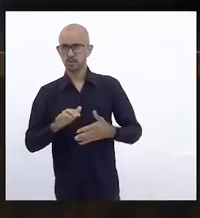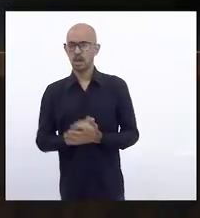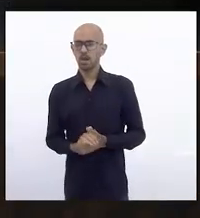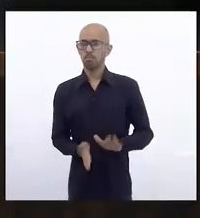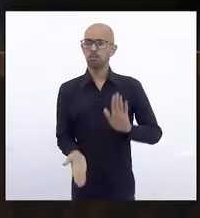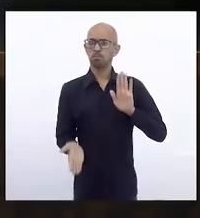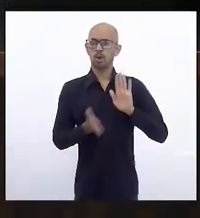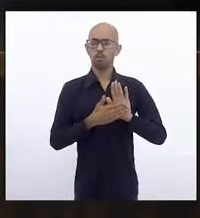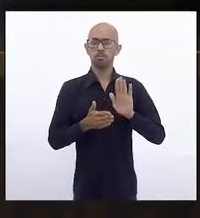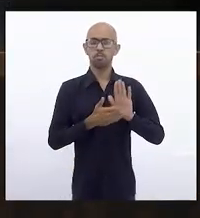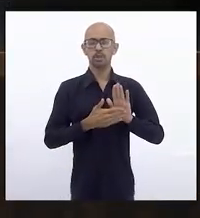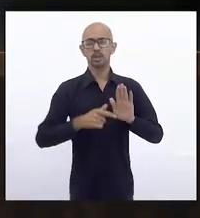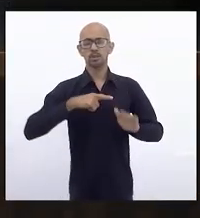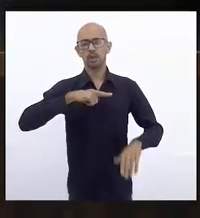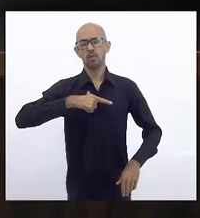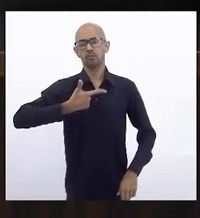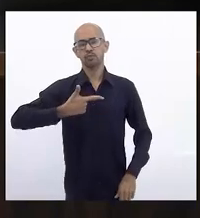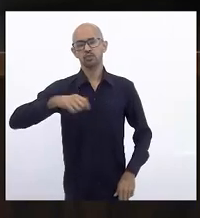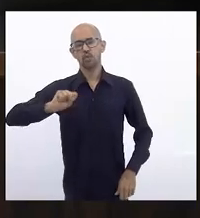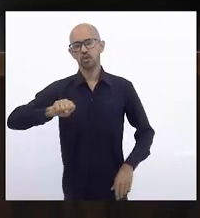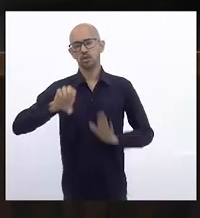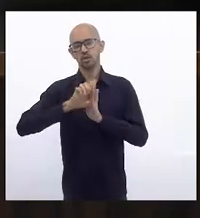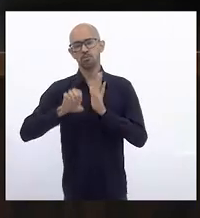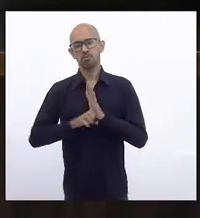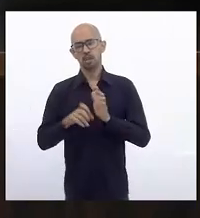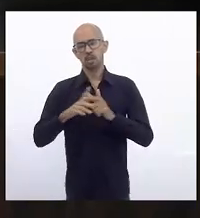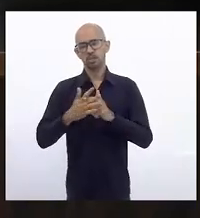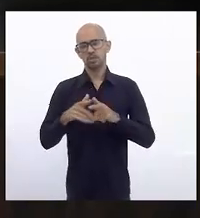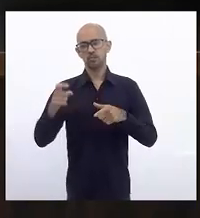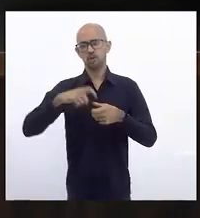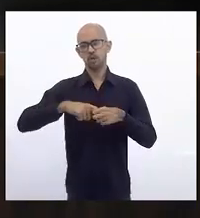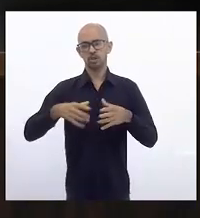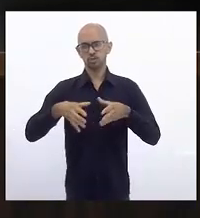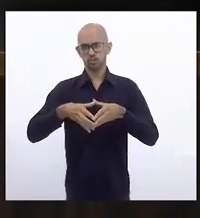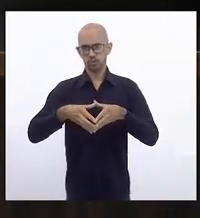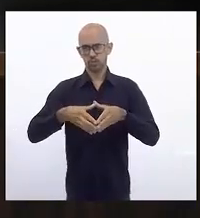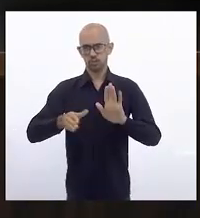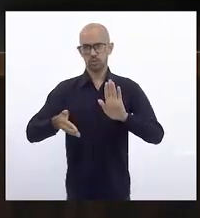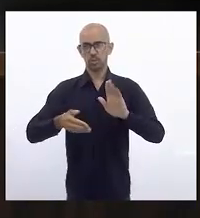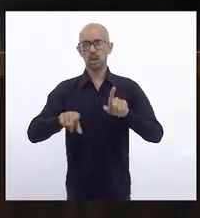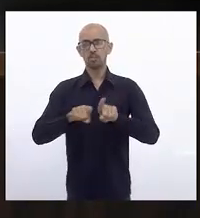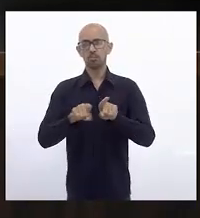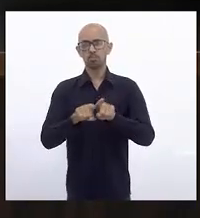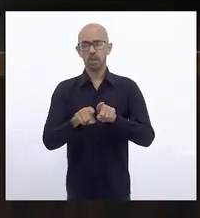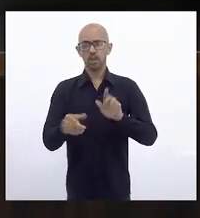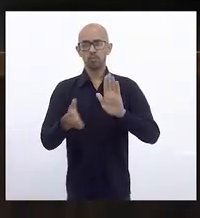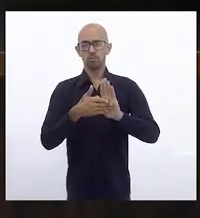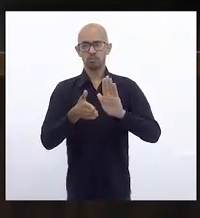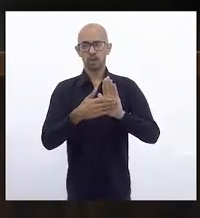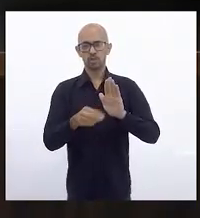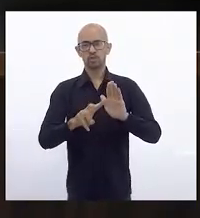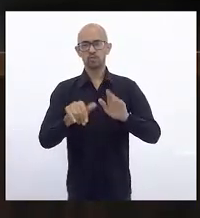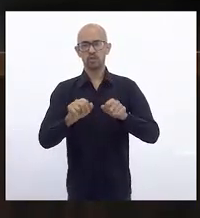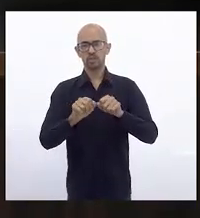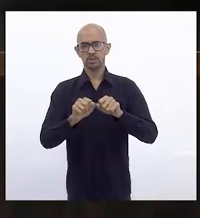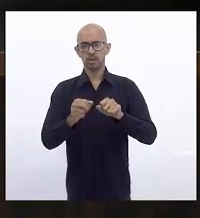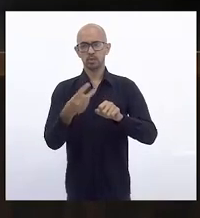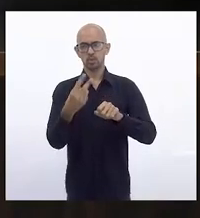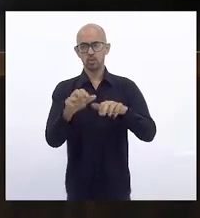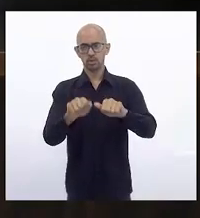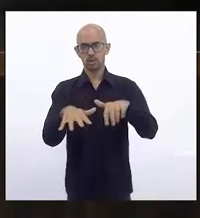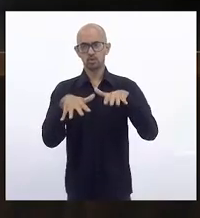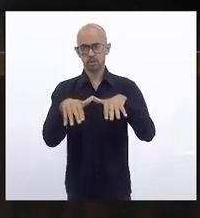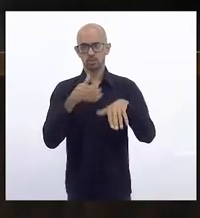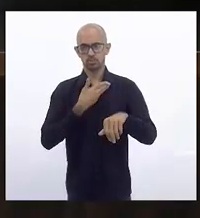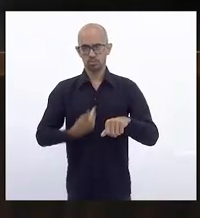proposta recebeu 28 emendas, retorna às comissões. Como compromisso, vamos fazer duas audiências públicas. Já peço